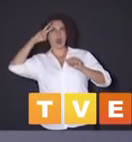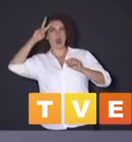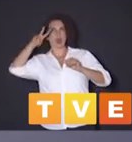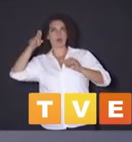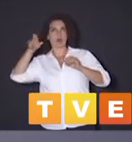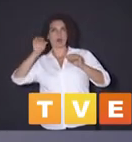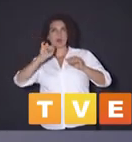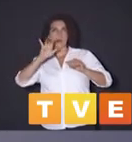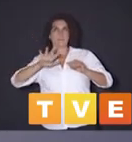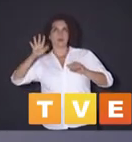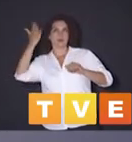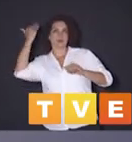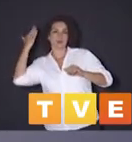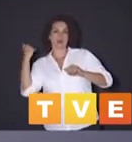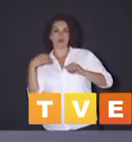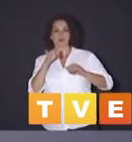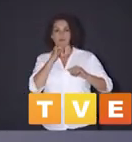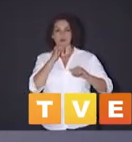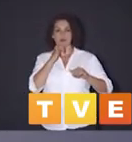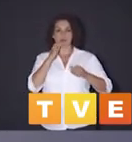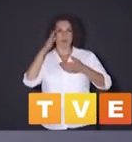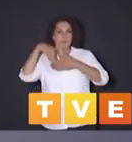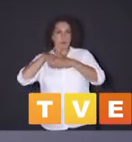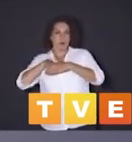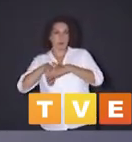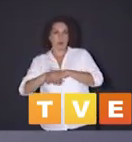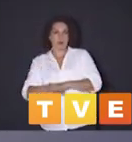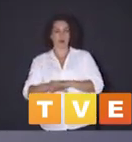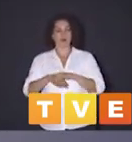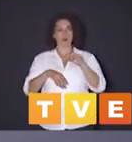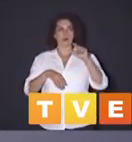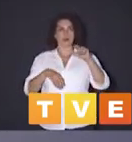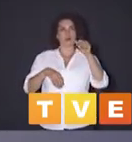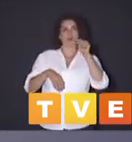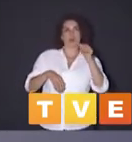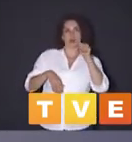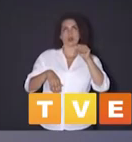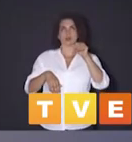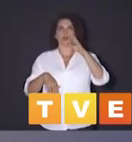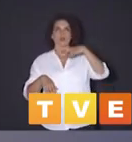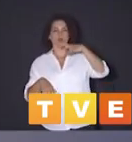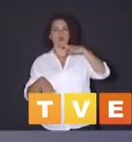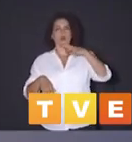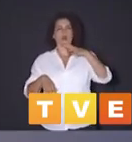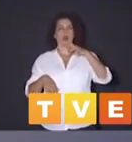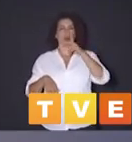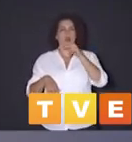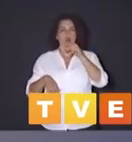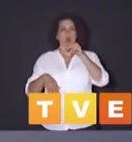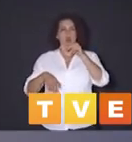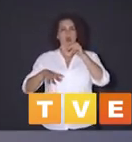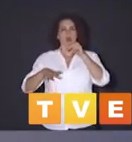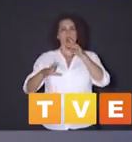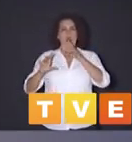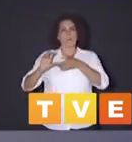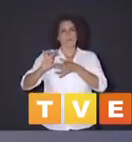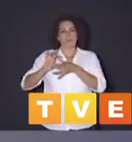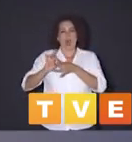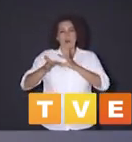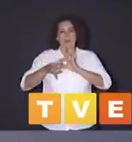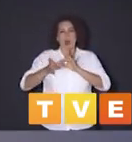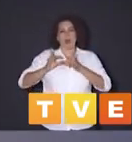vai dizer aqui tem uma mulher aqui tem chuva que tem água que tem alguma coisa e atribuir grau de certeza